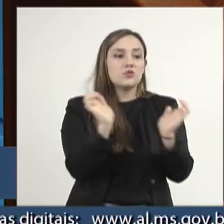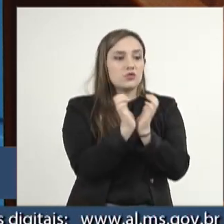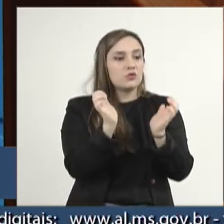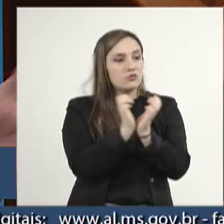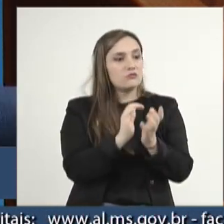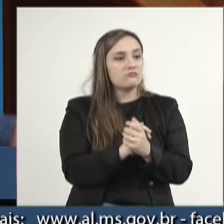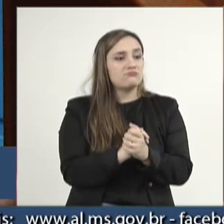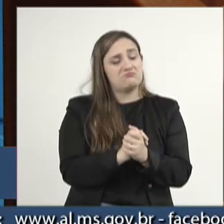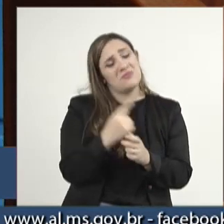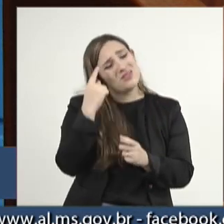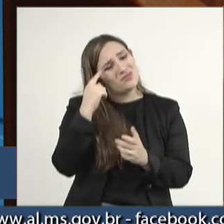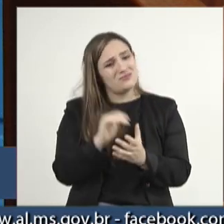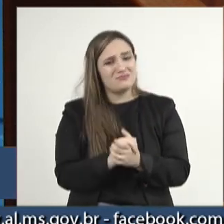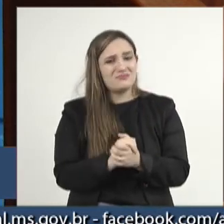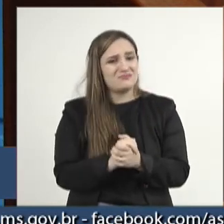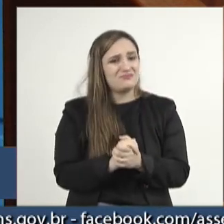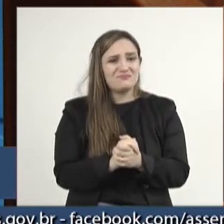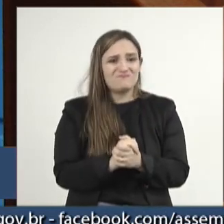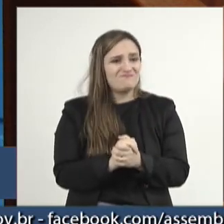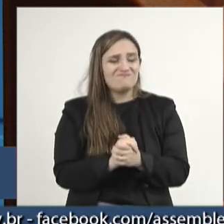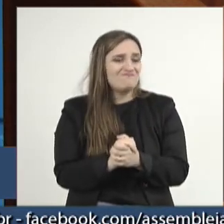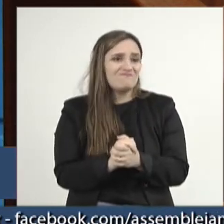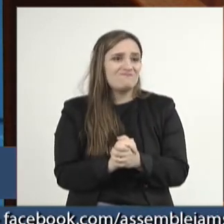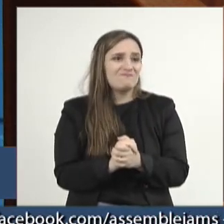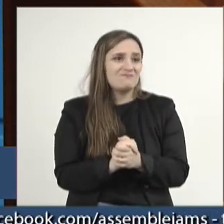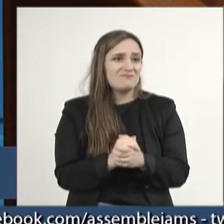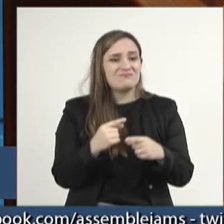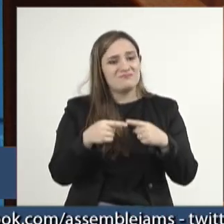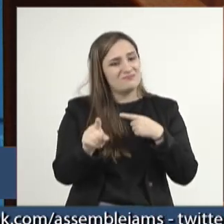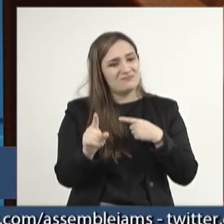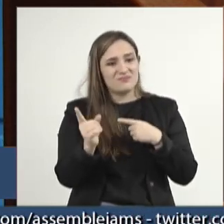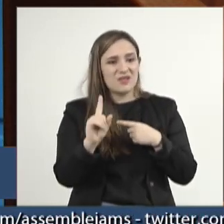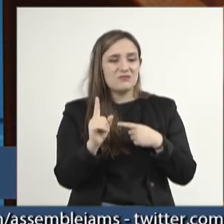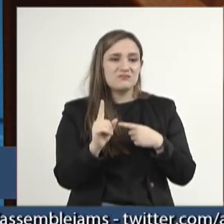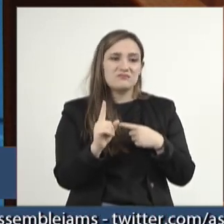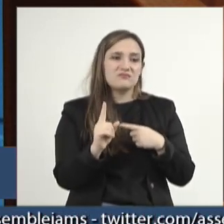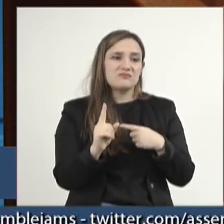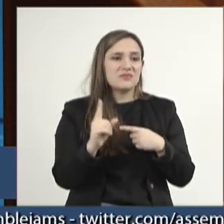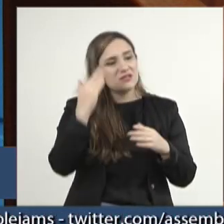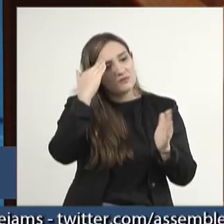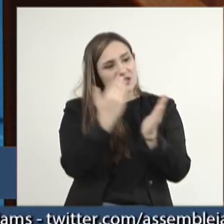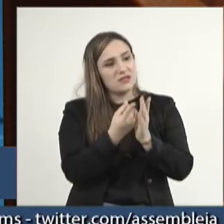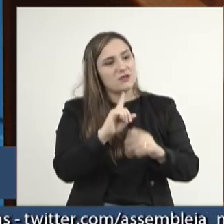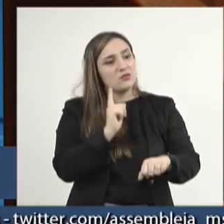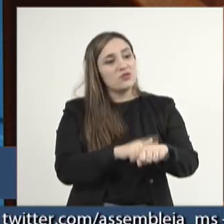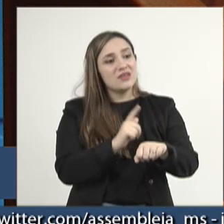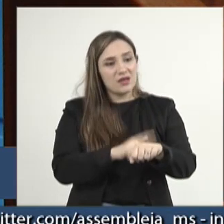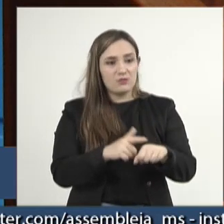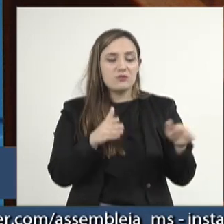Final entendeu pelo caráter intempestivo e pela